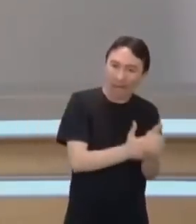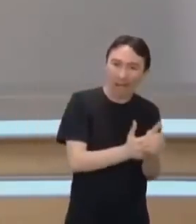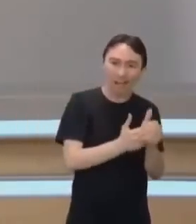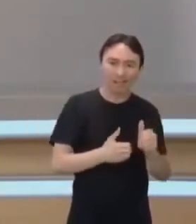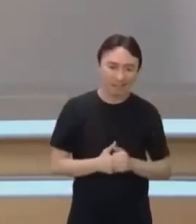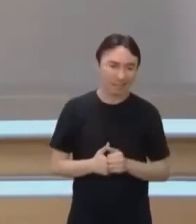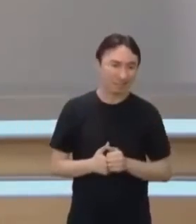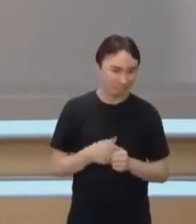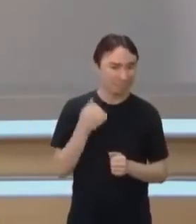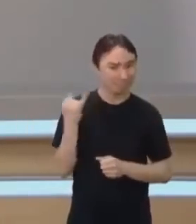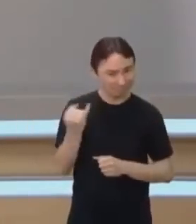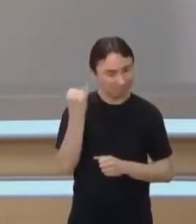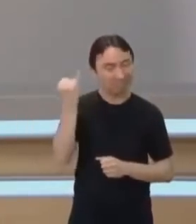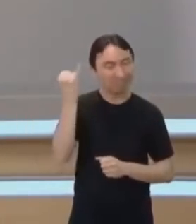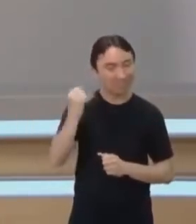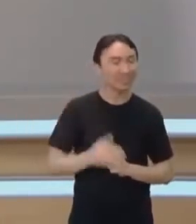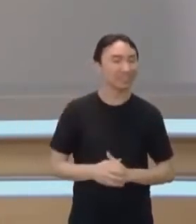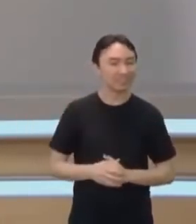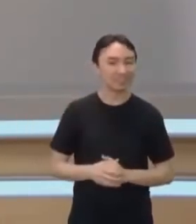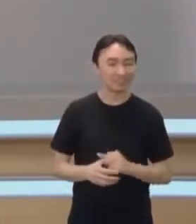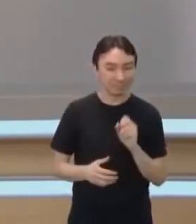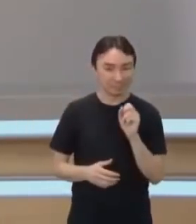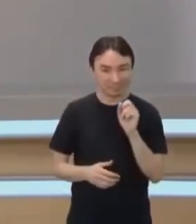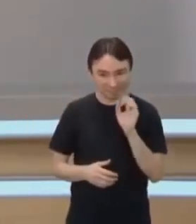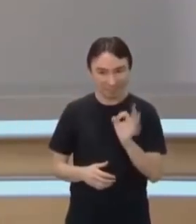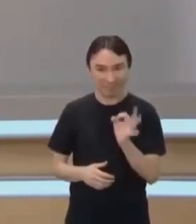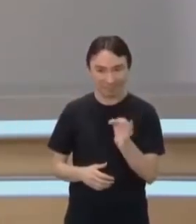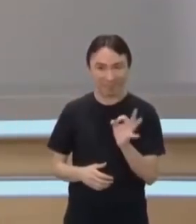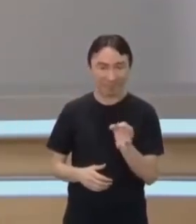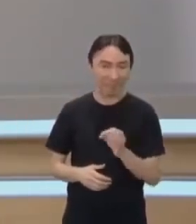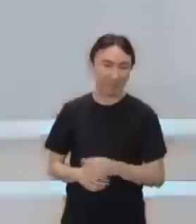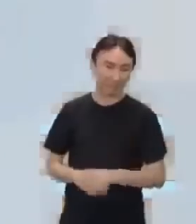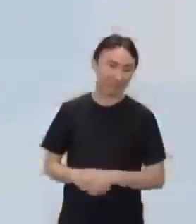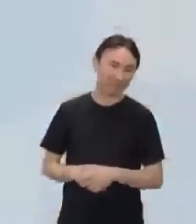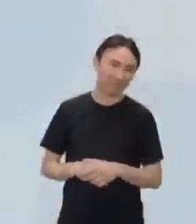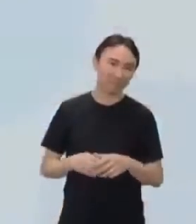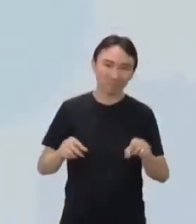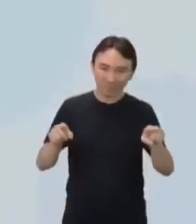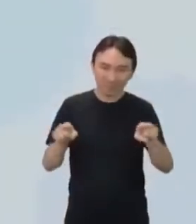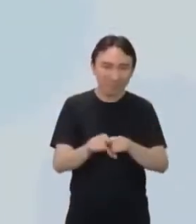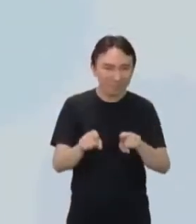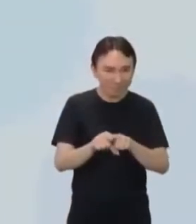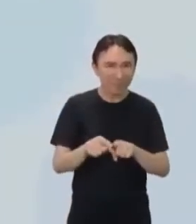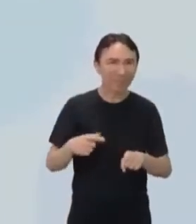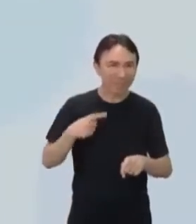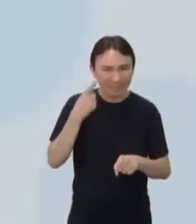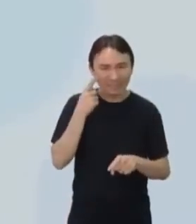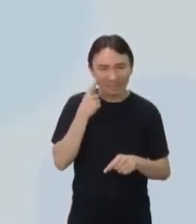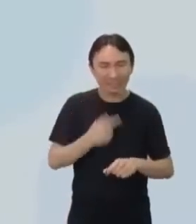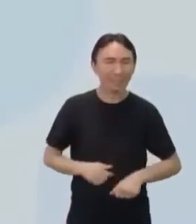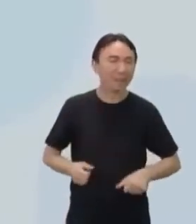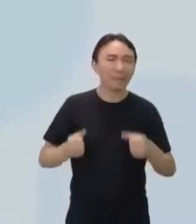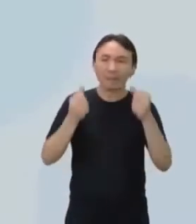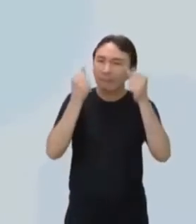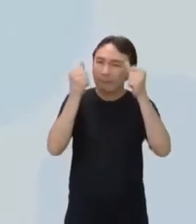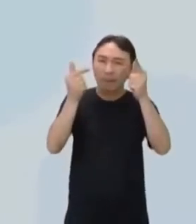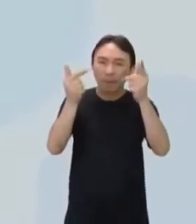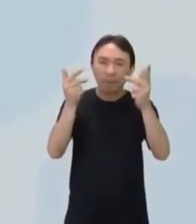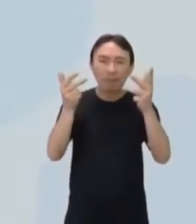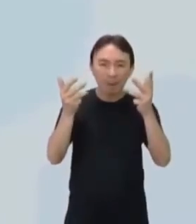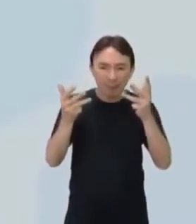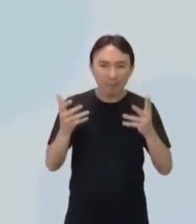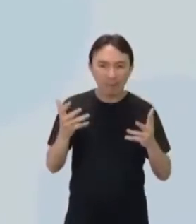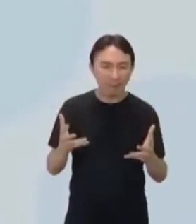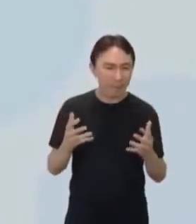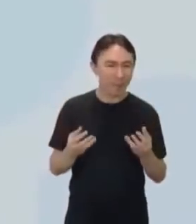de fluxo também, tá bom? Então, aqui também de uma forma bem didática, explicando para vocês, né, de como é